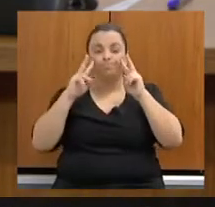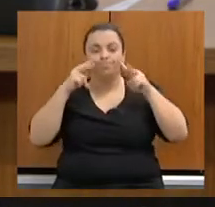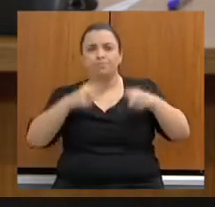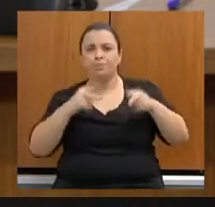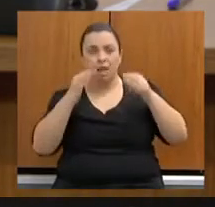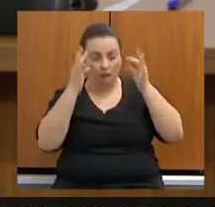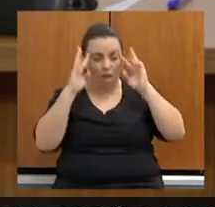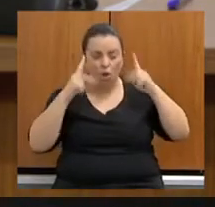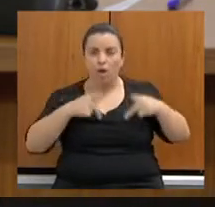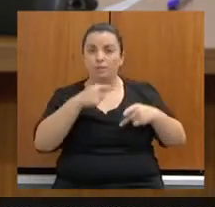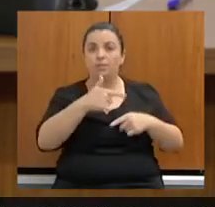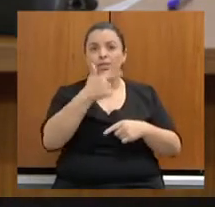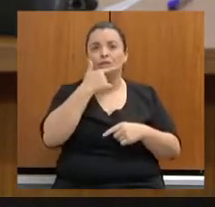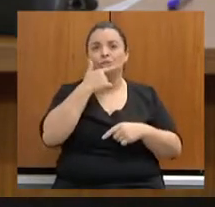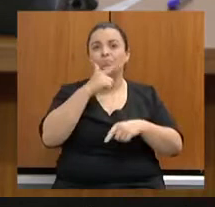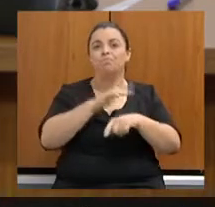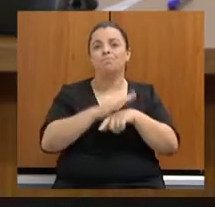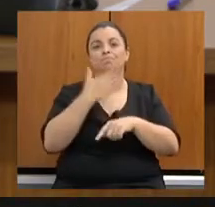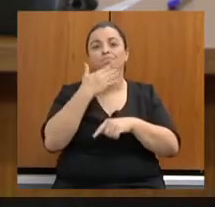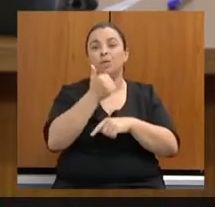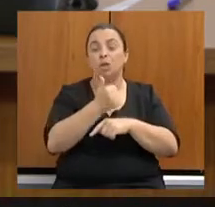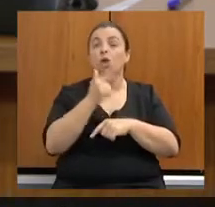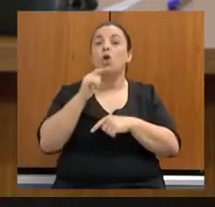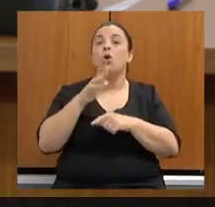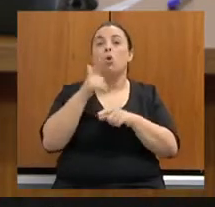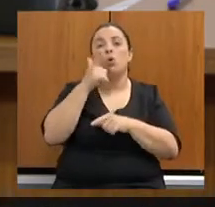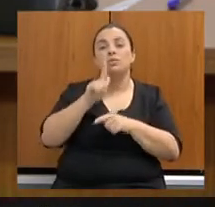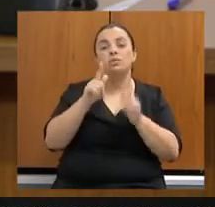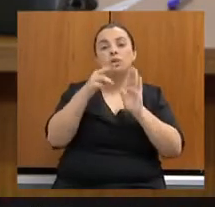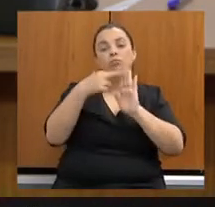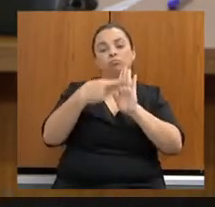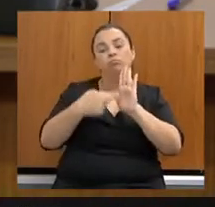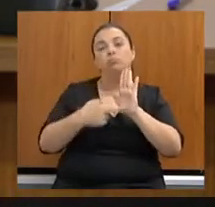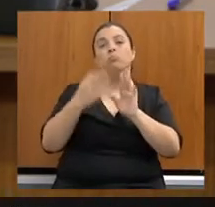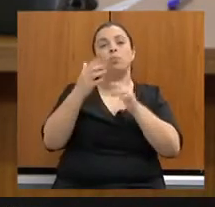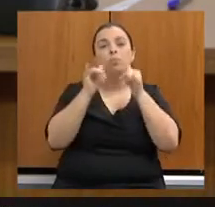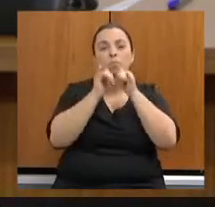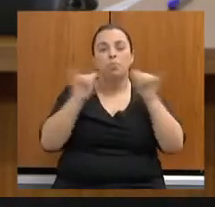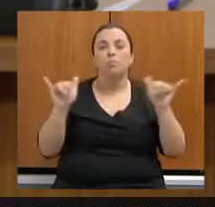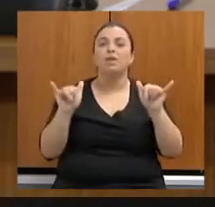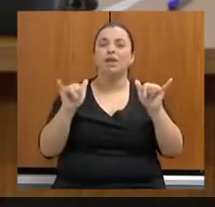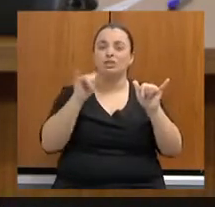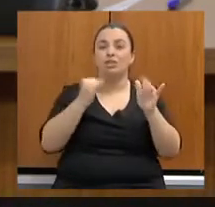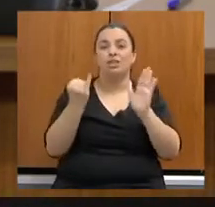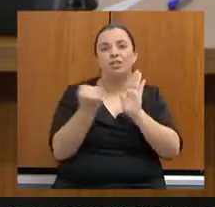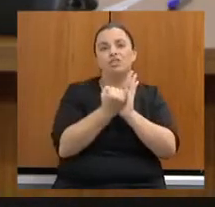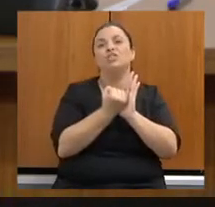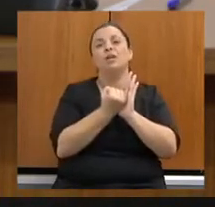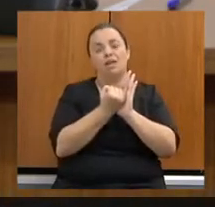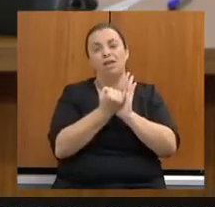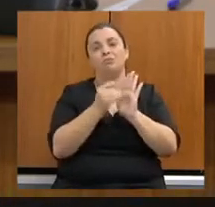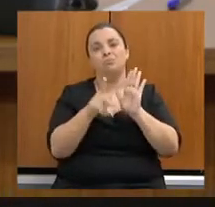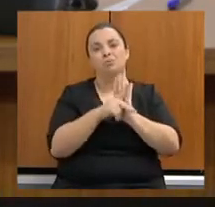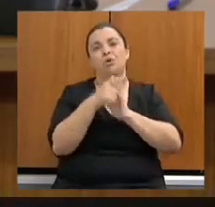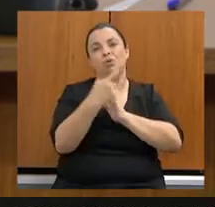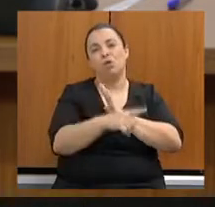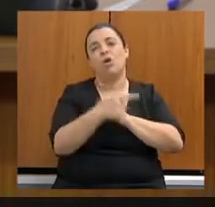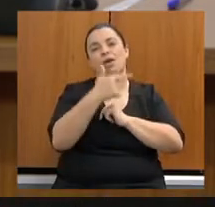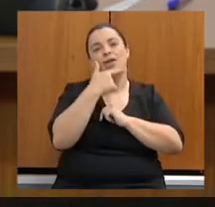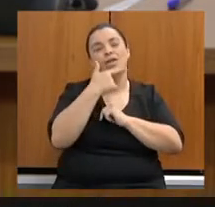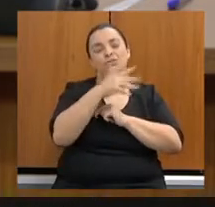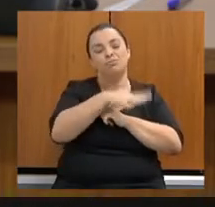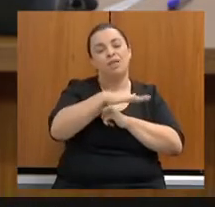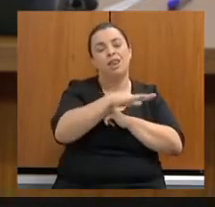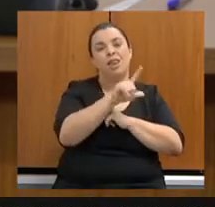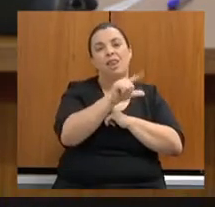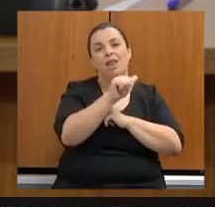conseguimos enfim publicar o regulamento de identidade e qualidade do queijo artesanal da Lagoa Mantiqueira